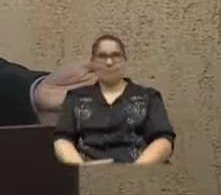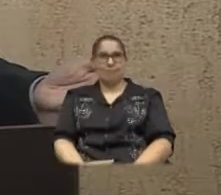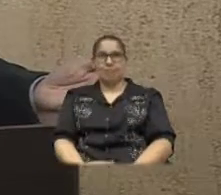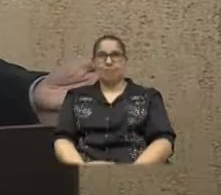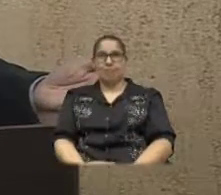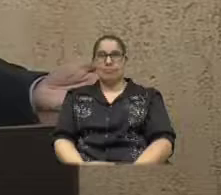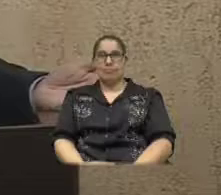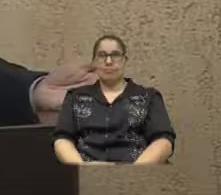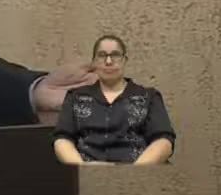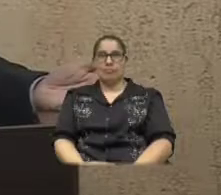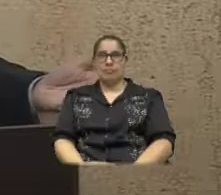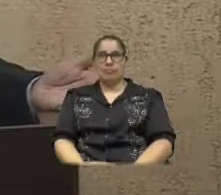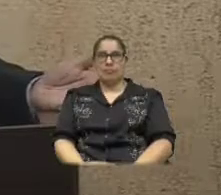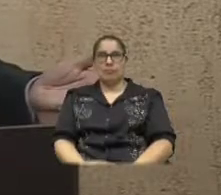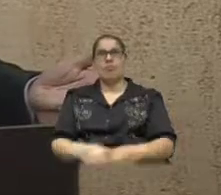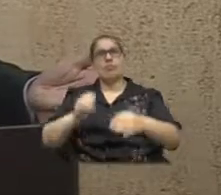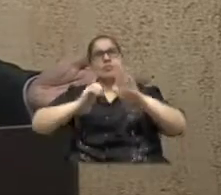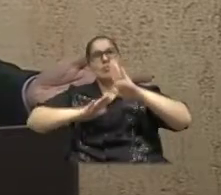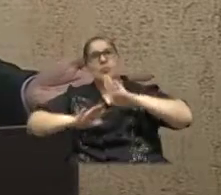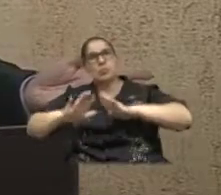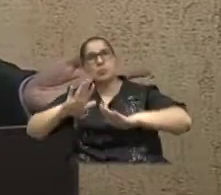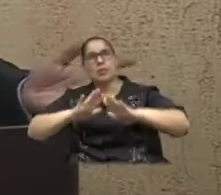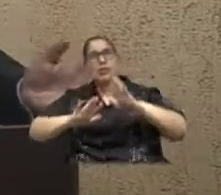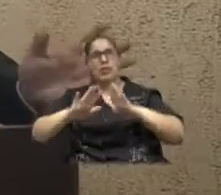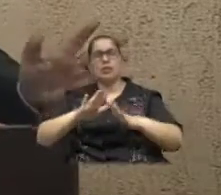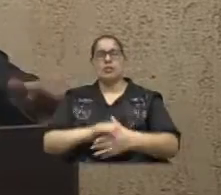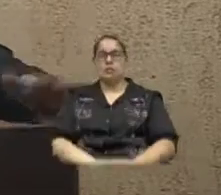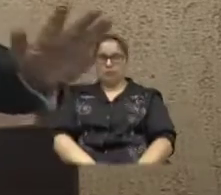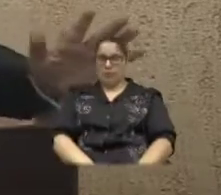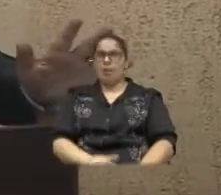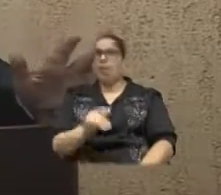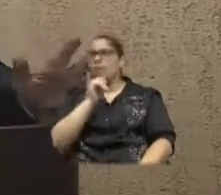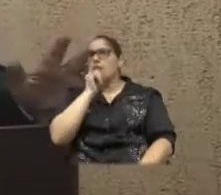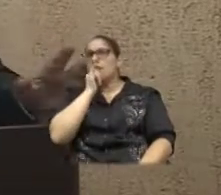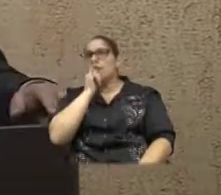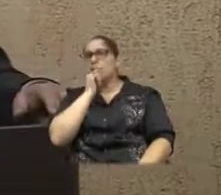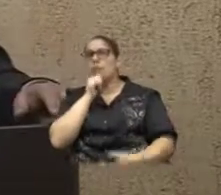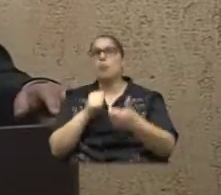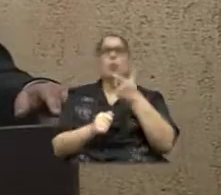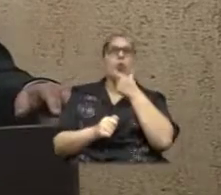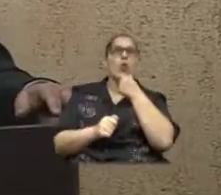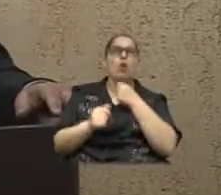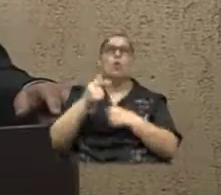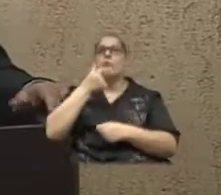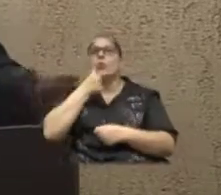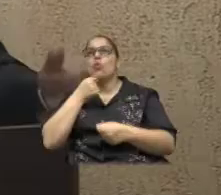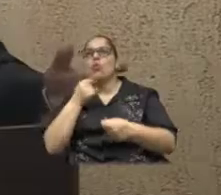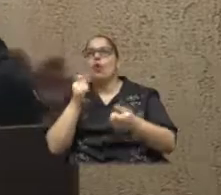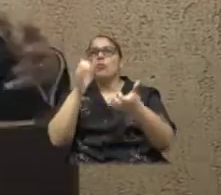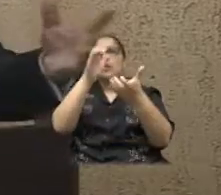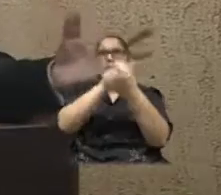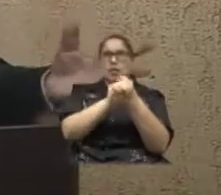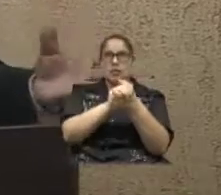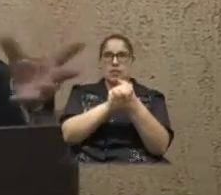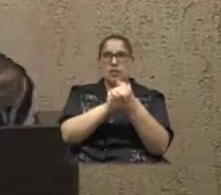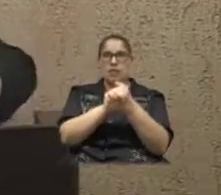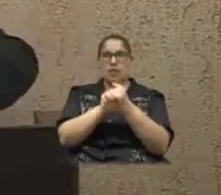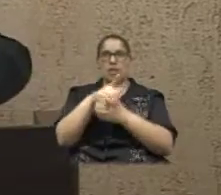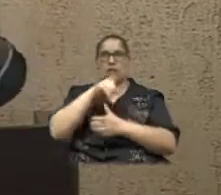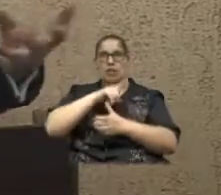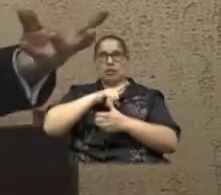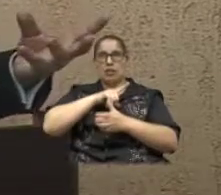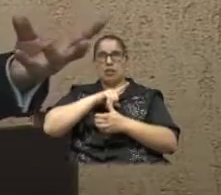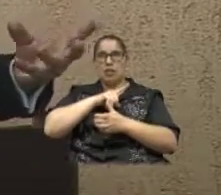houvesse a fecundação. 2 homens se casassem e tivessem um filho. Aí a minha opinião ia mudar. Mas não tem